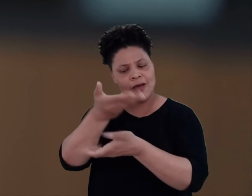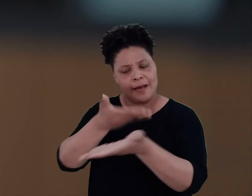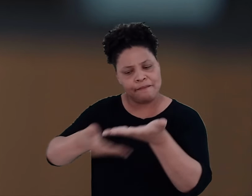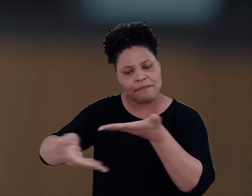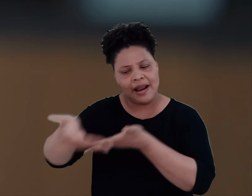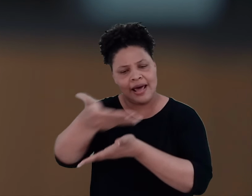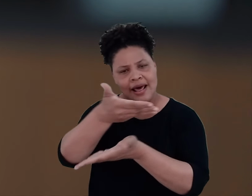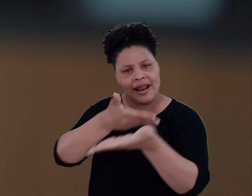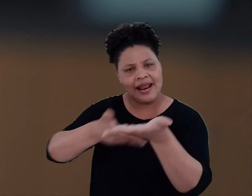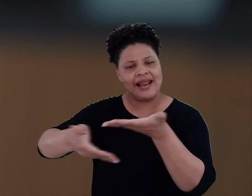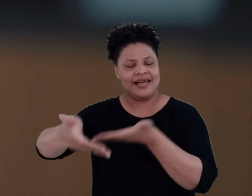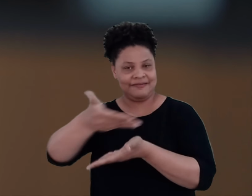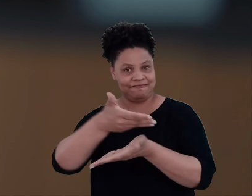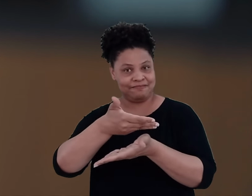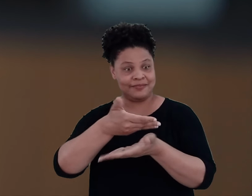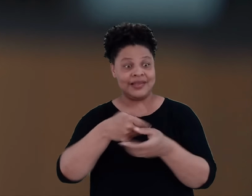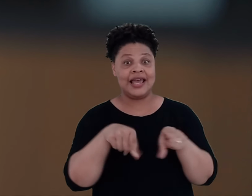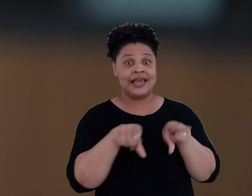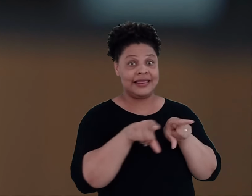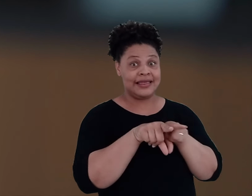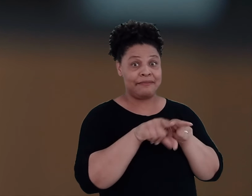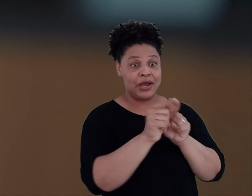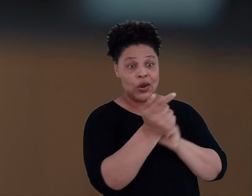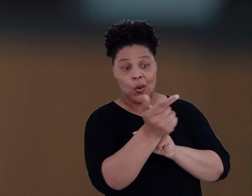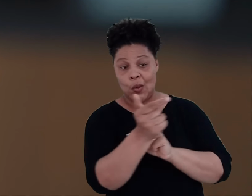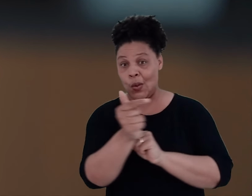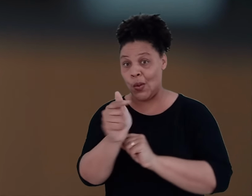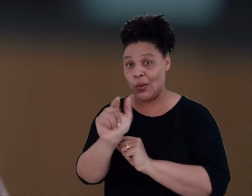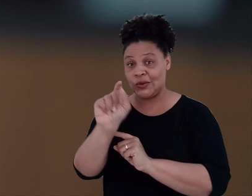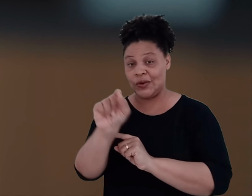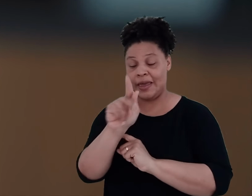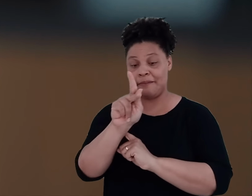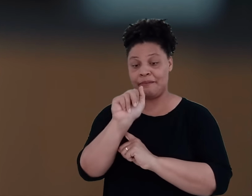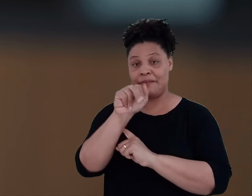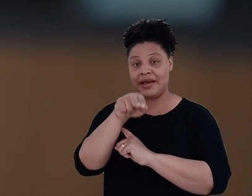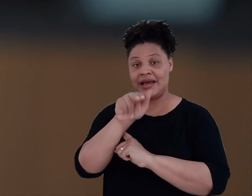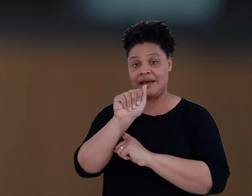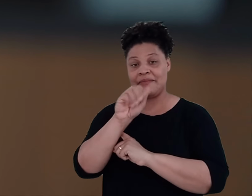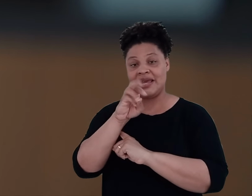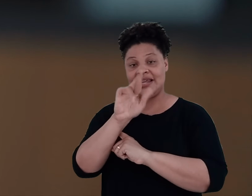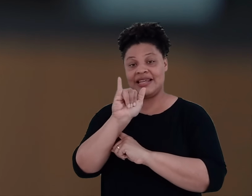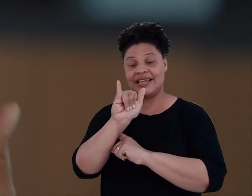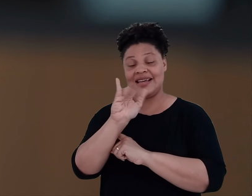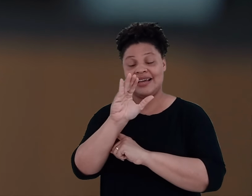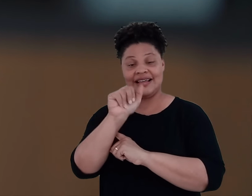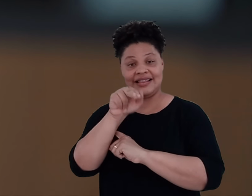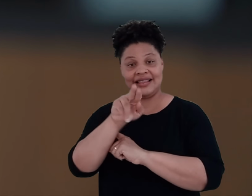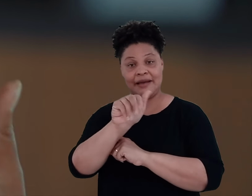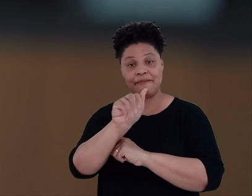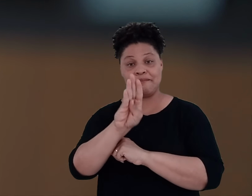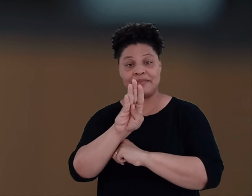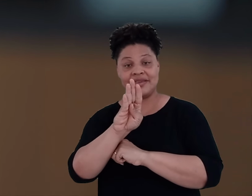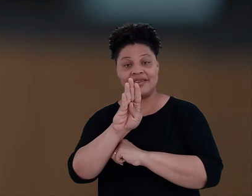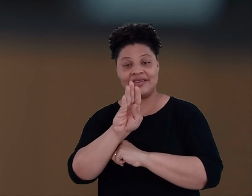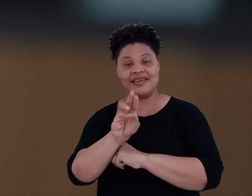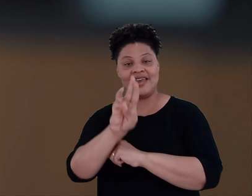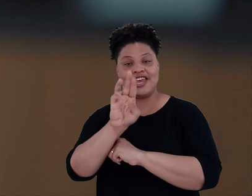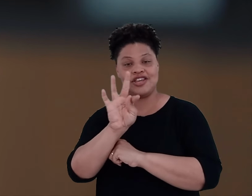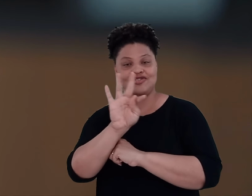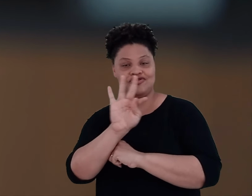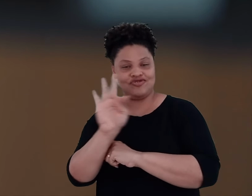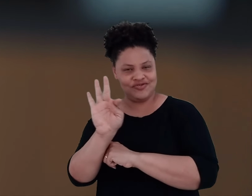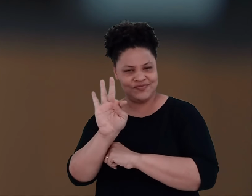Outro exemplo bacana de lá é o canal americano BET, um canal que é voltado à população negra e que também movimenta muitos profissionais